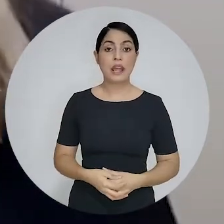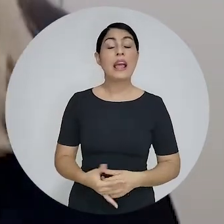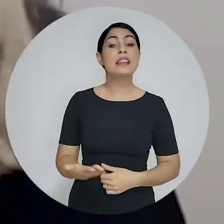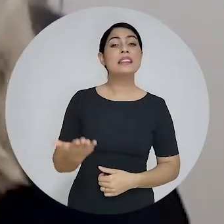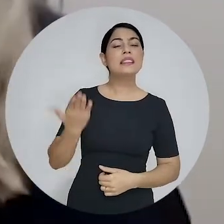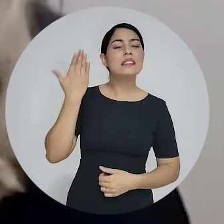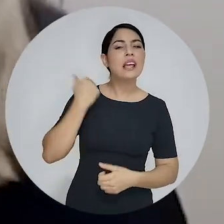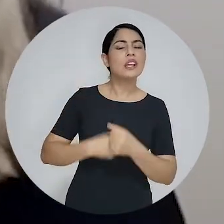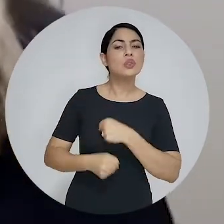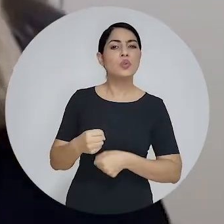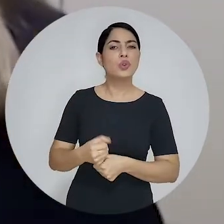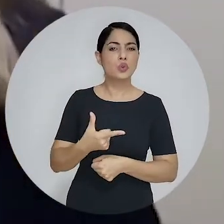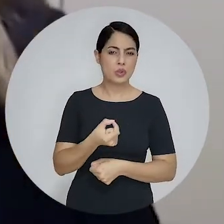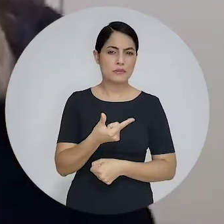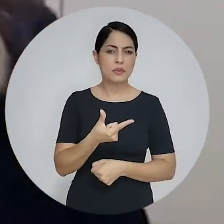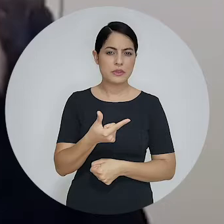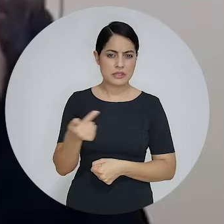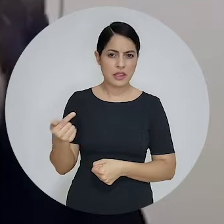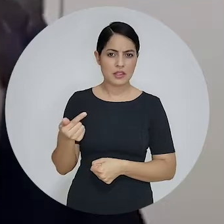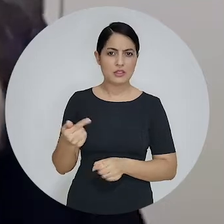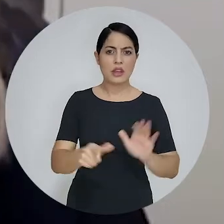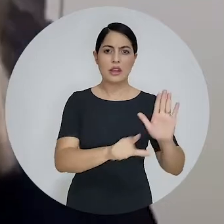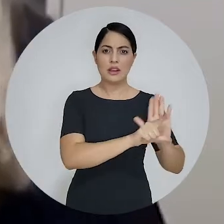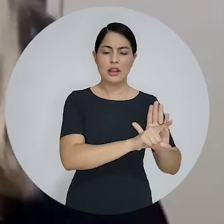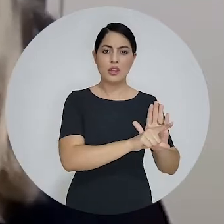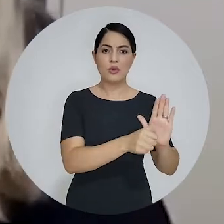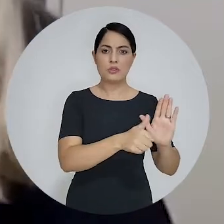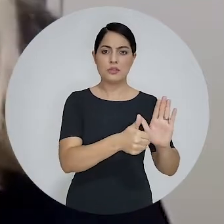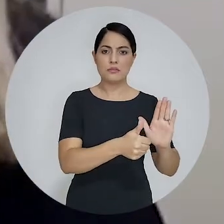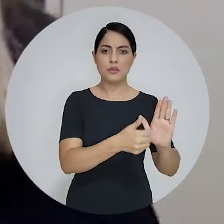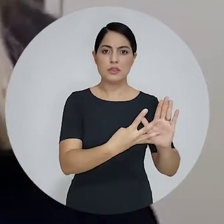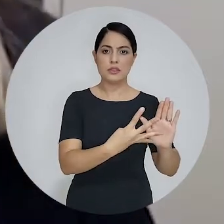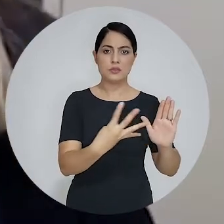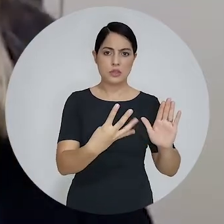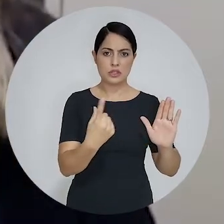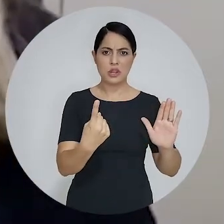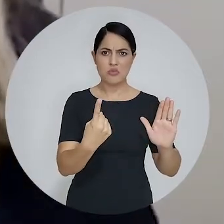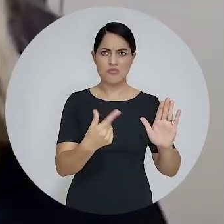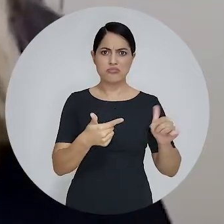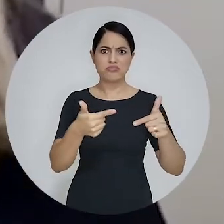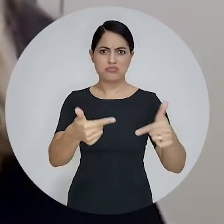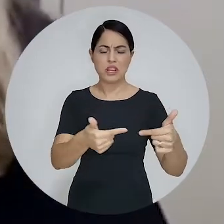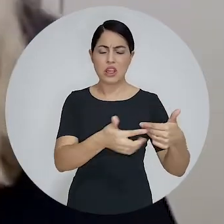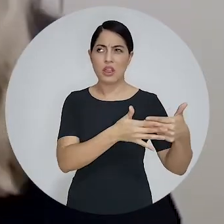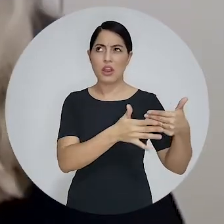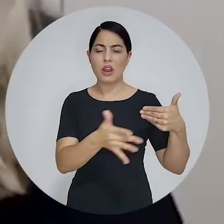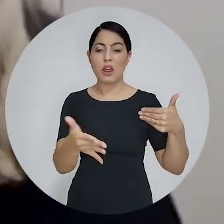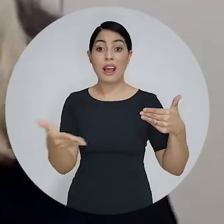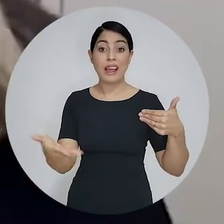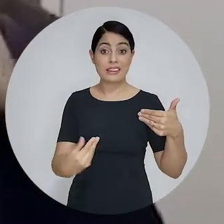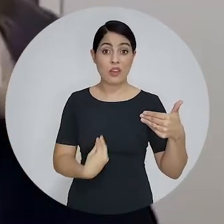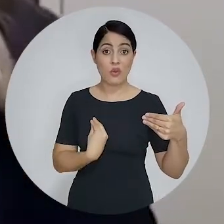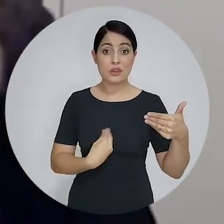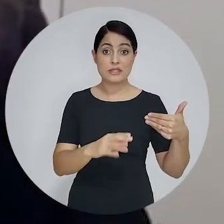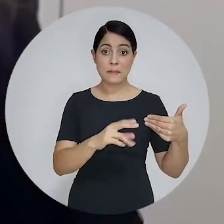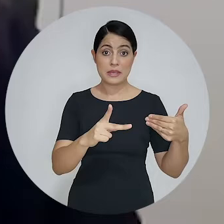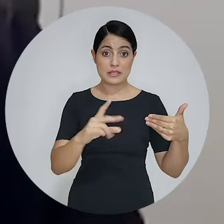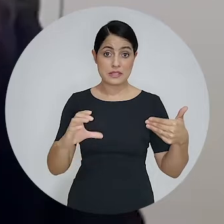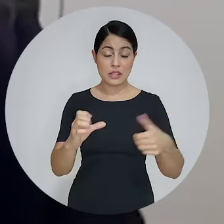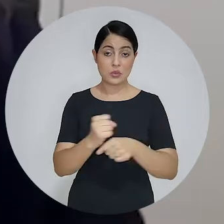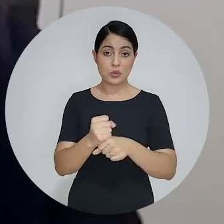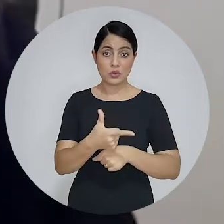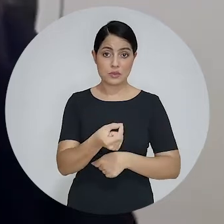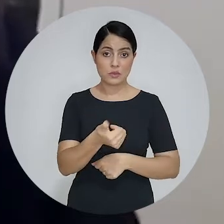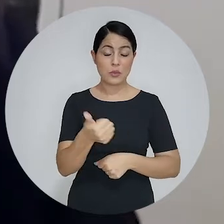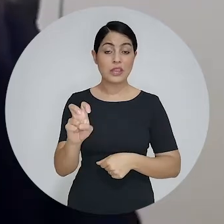questão pelo seguinte: desde a alteração de 2007, que a Lei 11.441 fez, até hoje, o